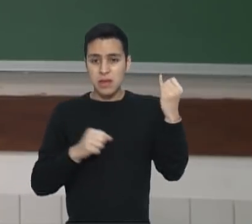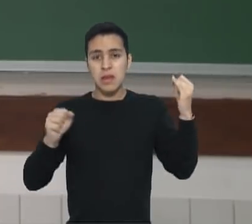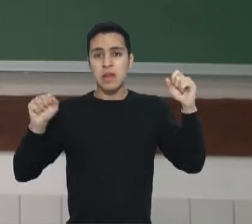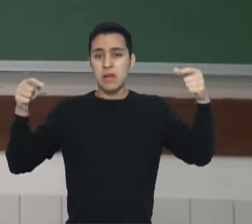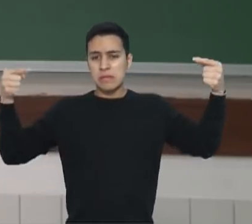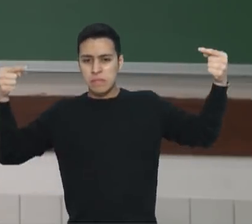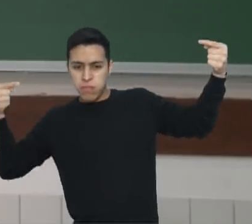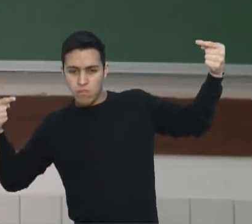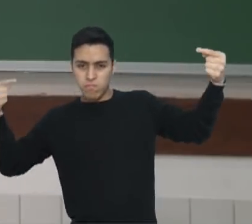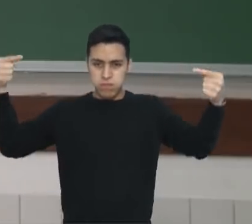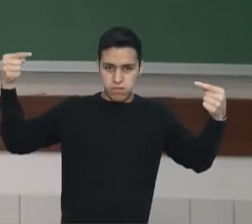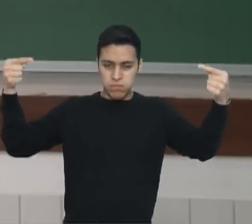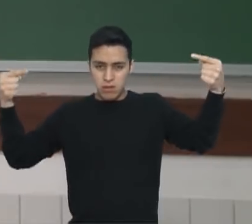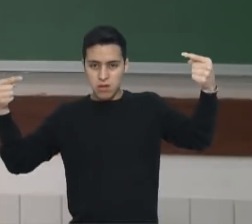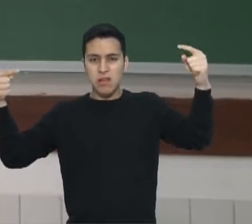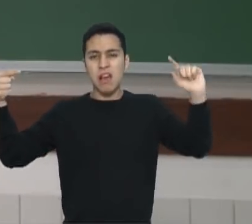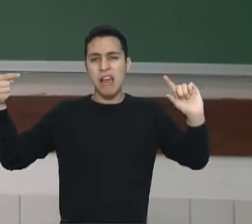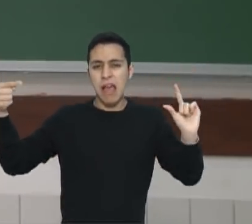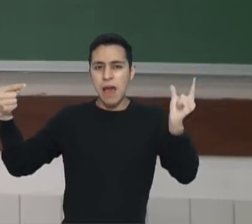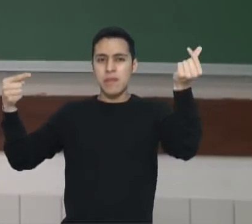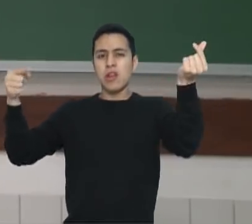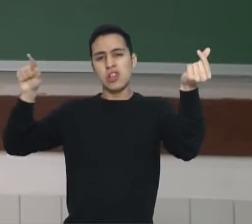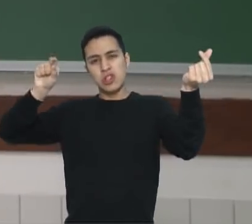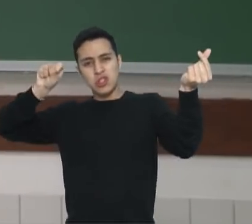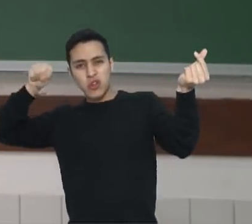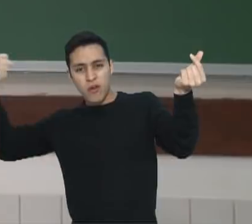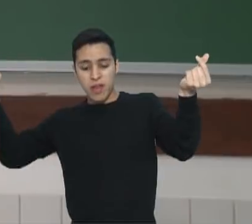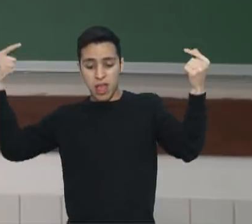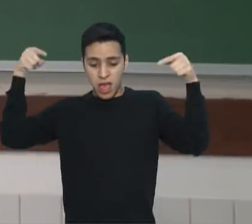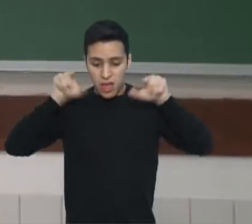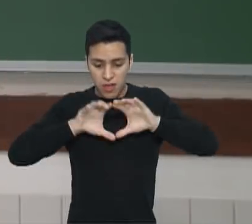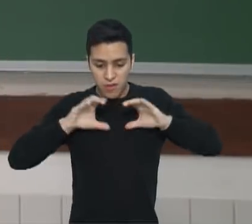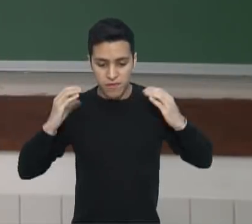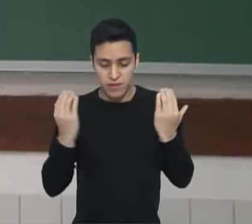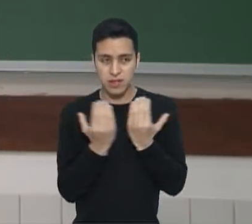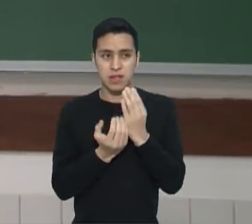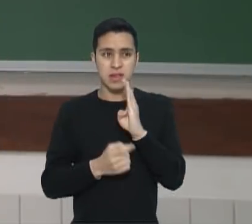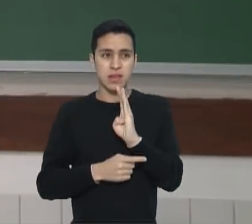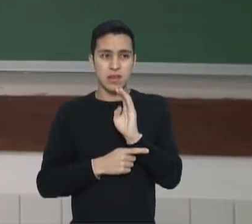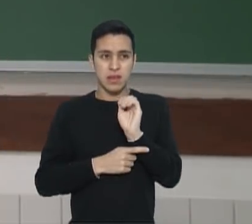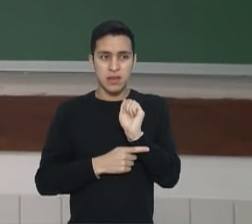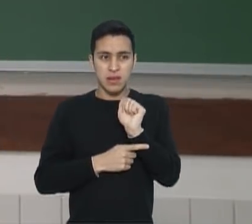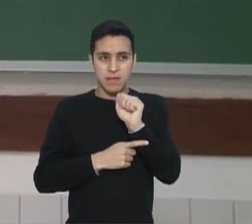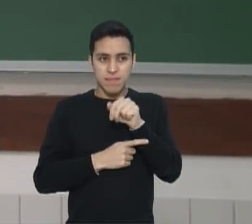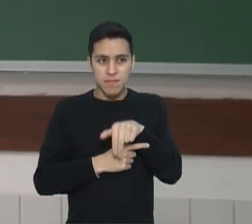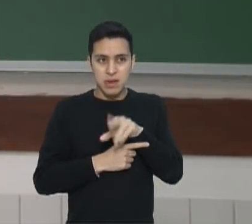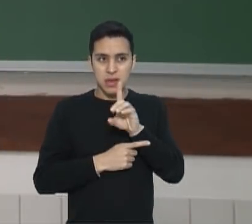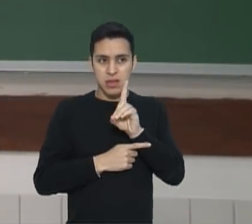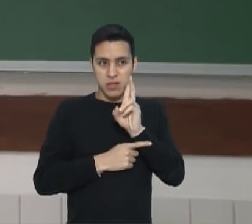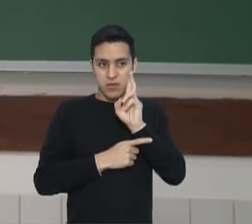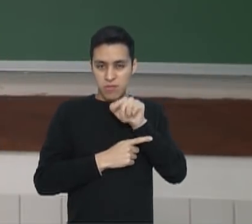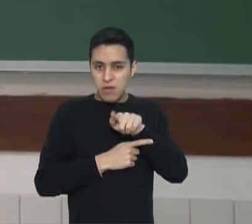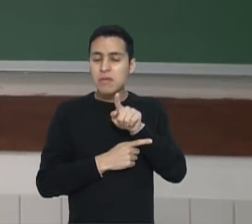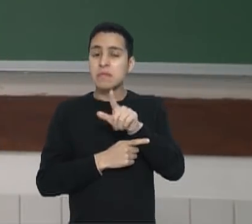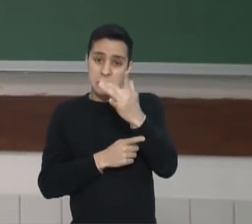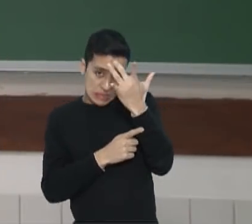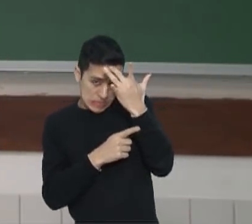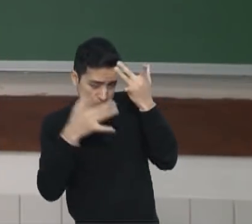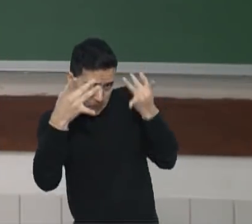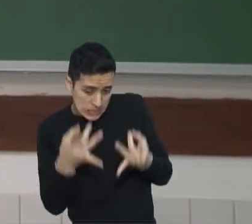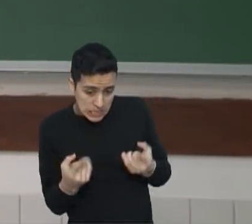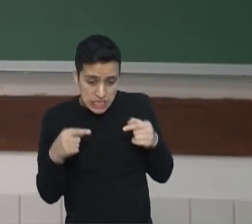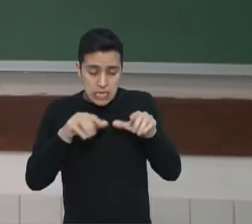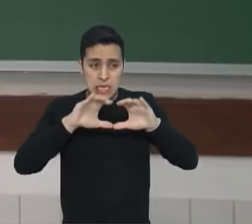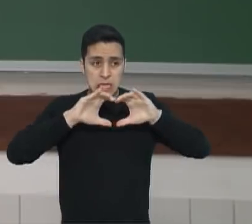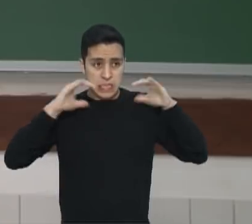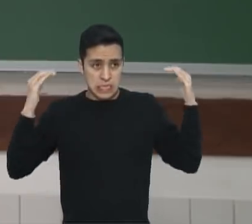esse antagonismo entre capitalismo e socialismo está na Conferência de Bandung. Não se esqueça, estude bem com detalhes, faça questão de memorizá-la. A